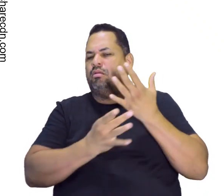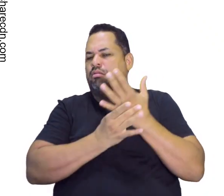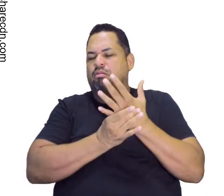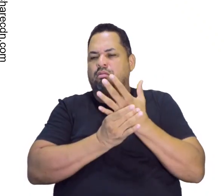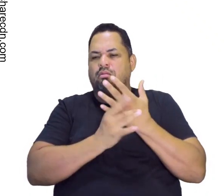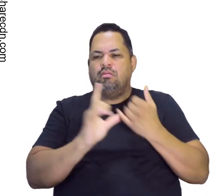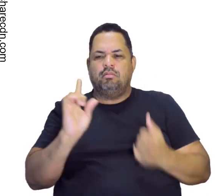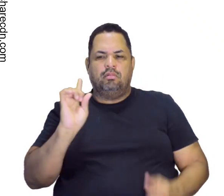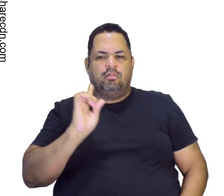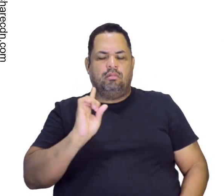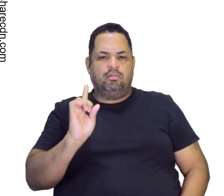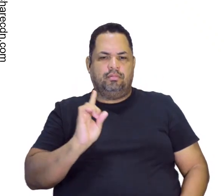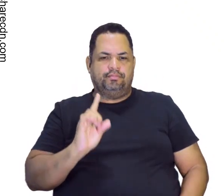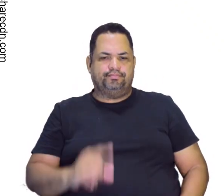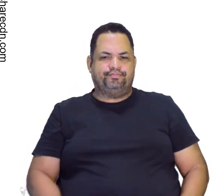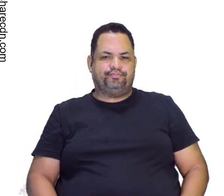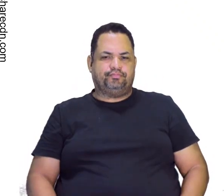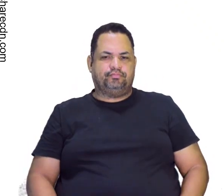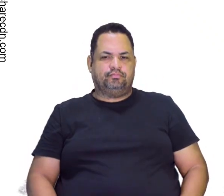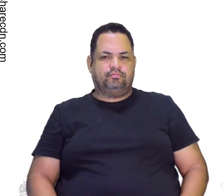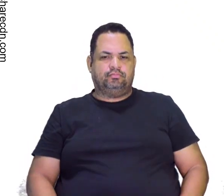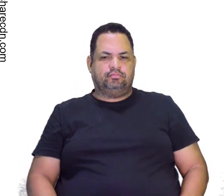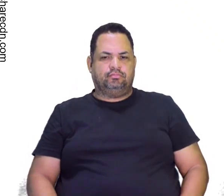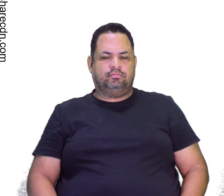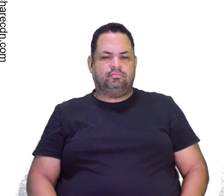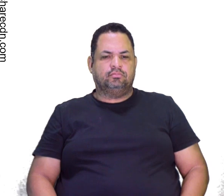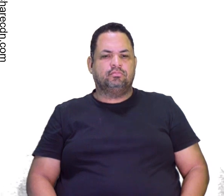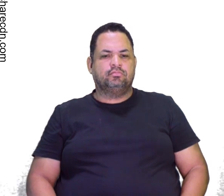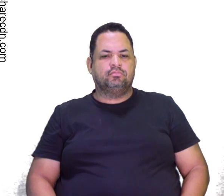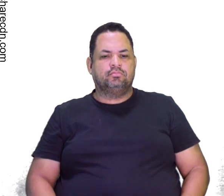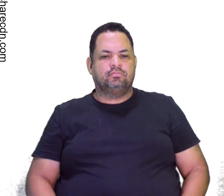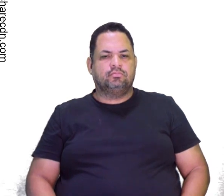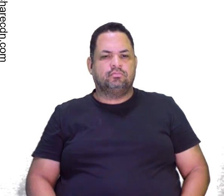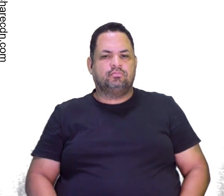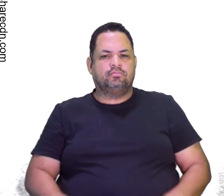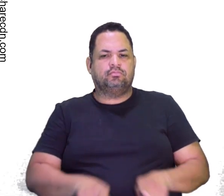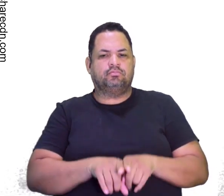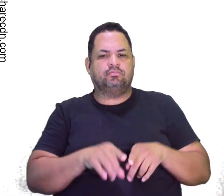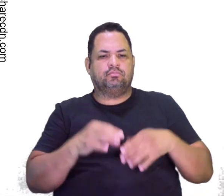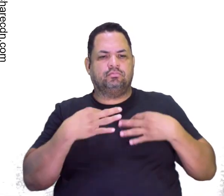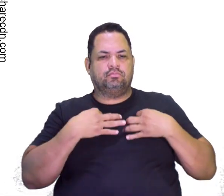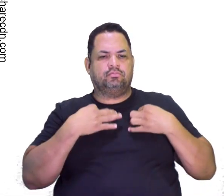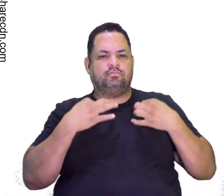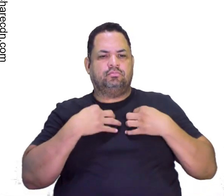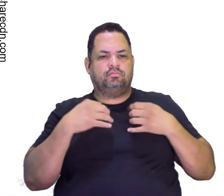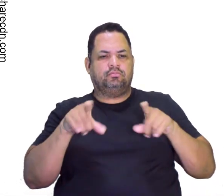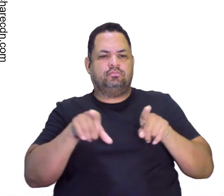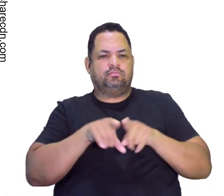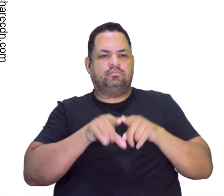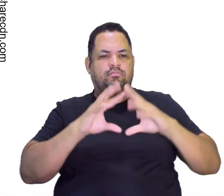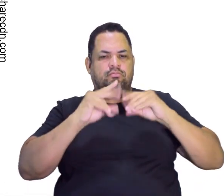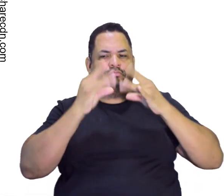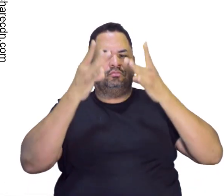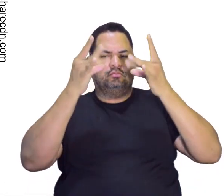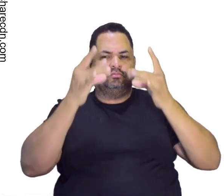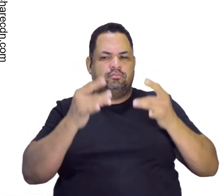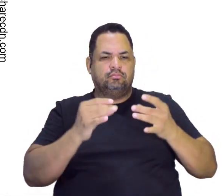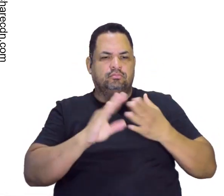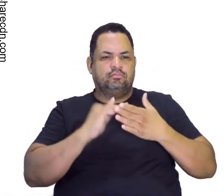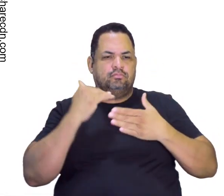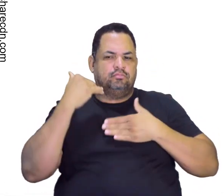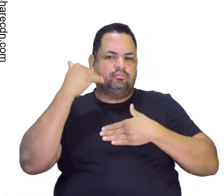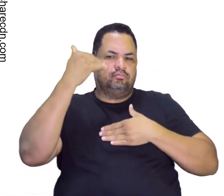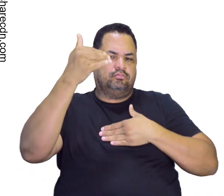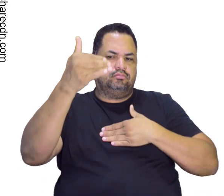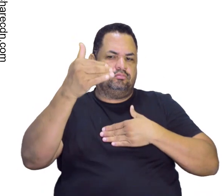pele que é usada na arte acadêmica você vê também a a roupa também né todos os outros detalhes o fundo